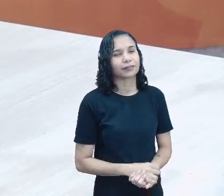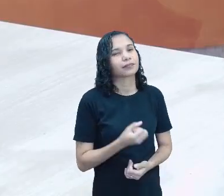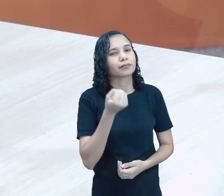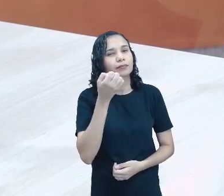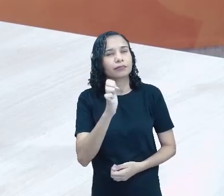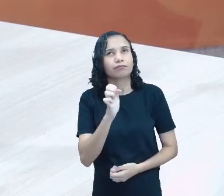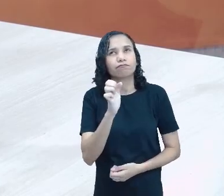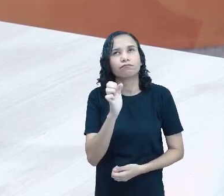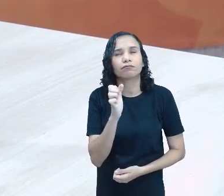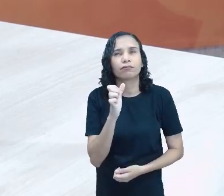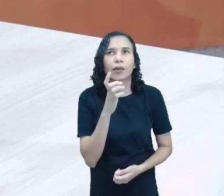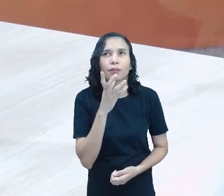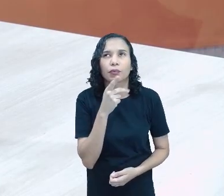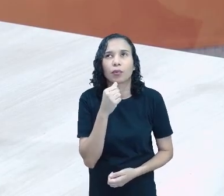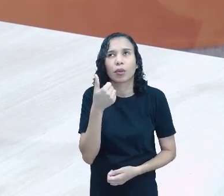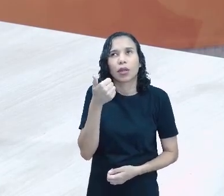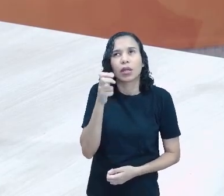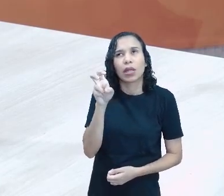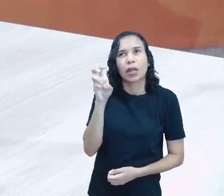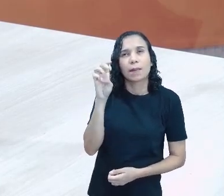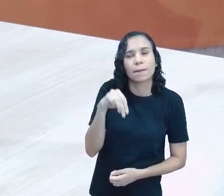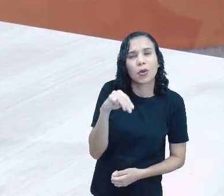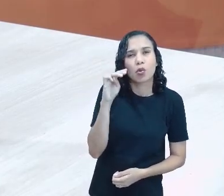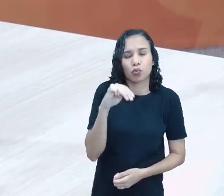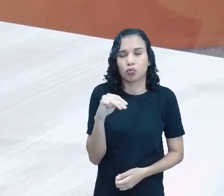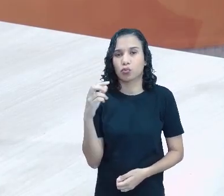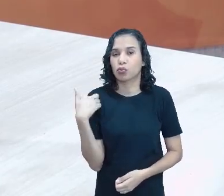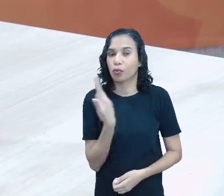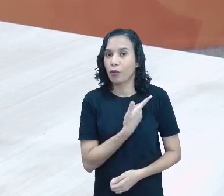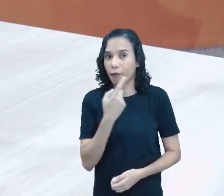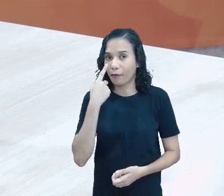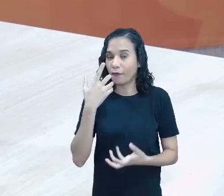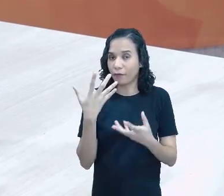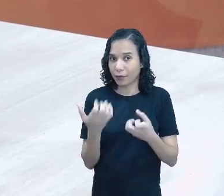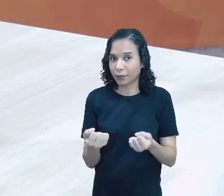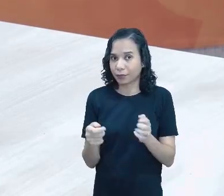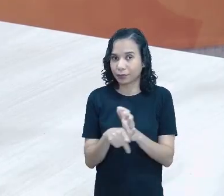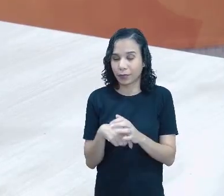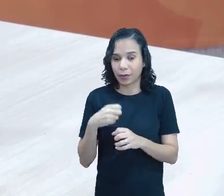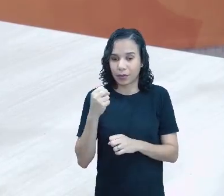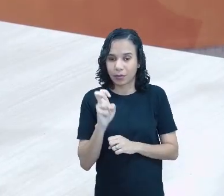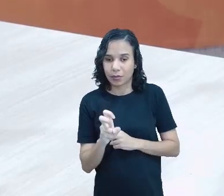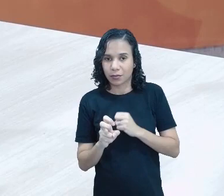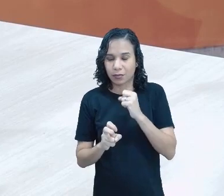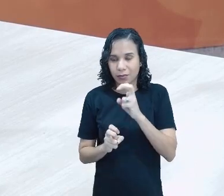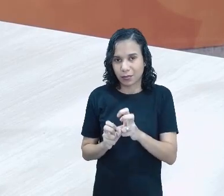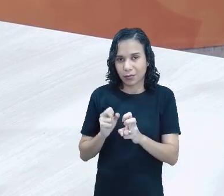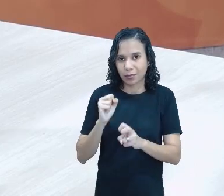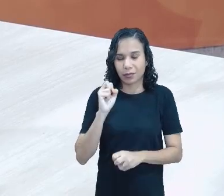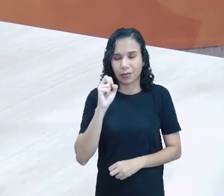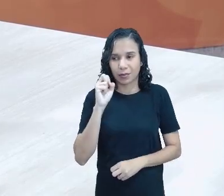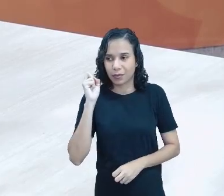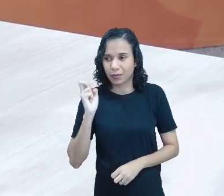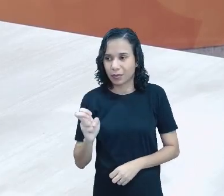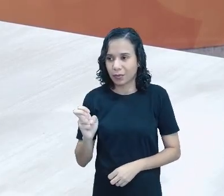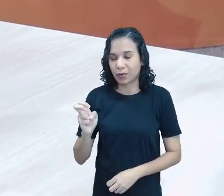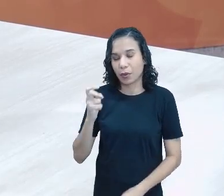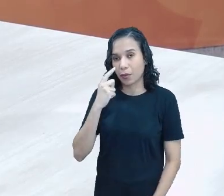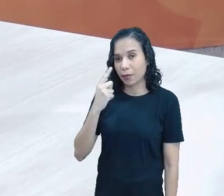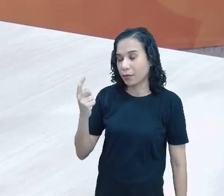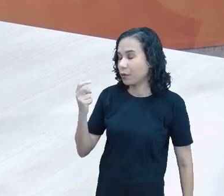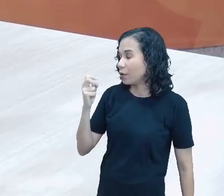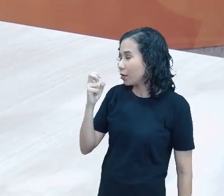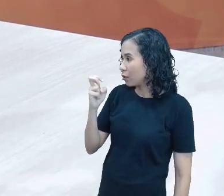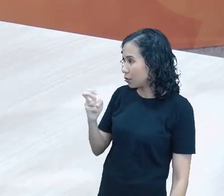Se passaram 15 minutos, vamos contar então aqui de 5 em 5. 5, olha aqui,